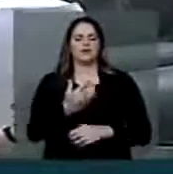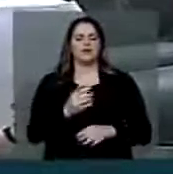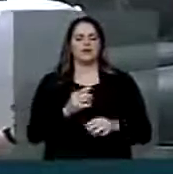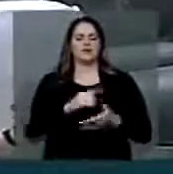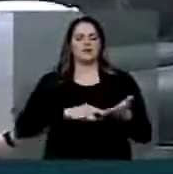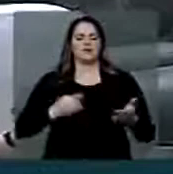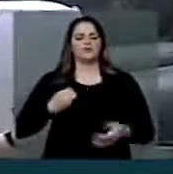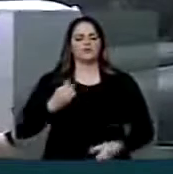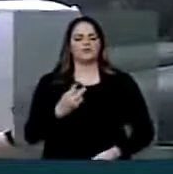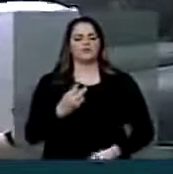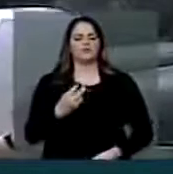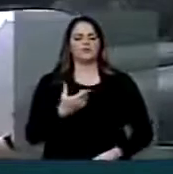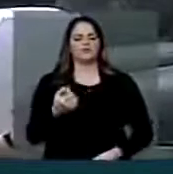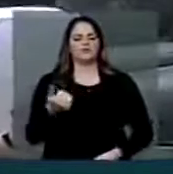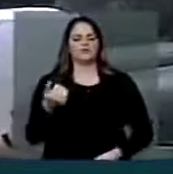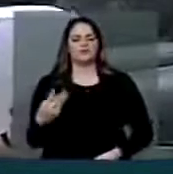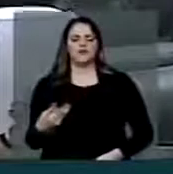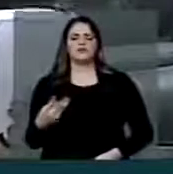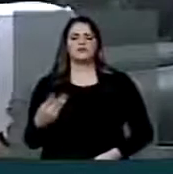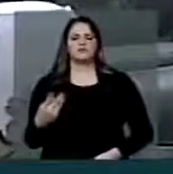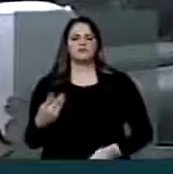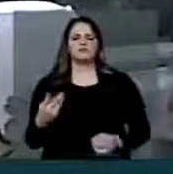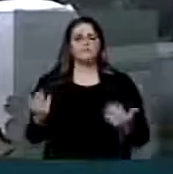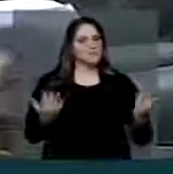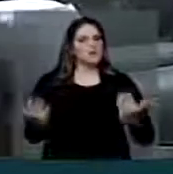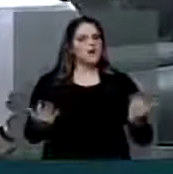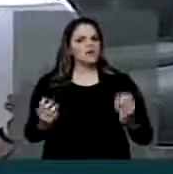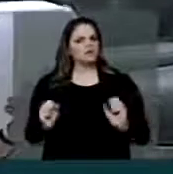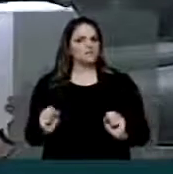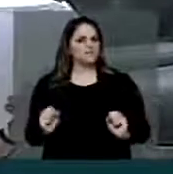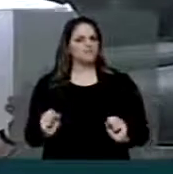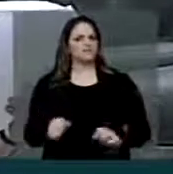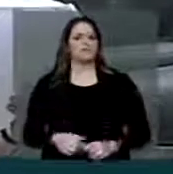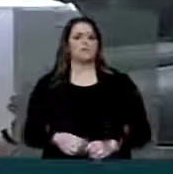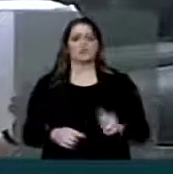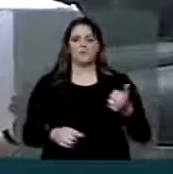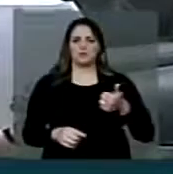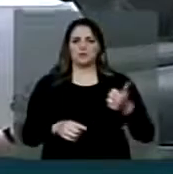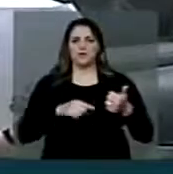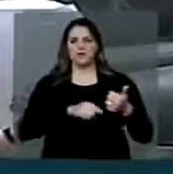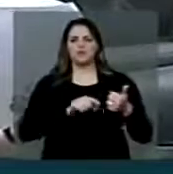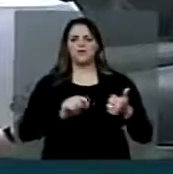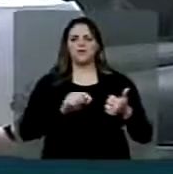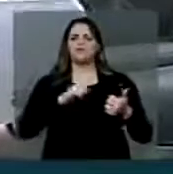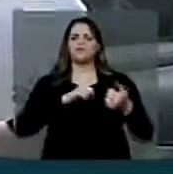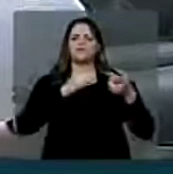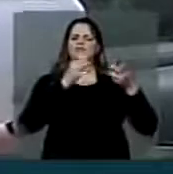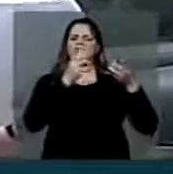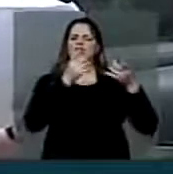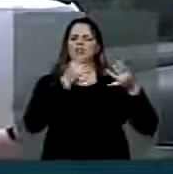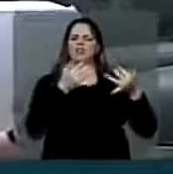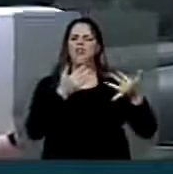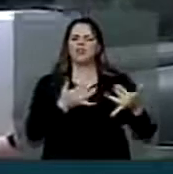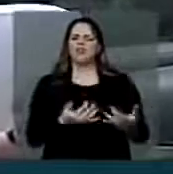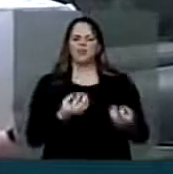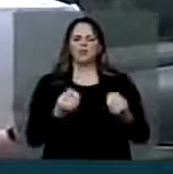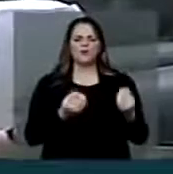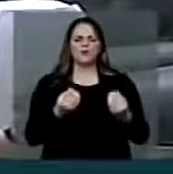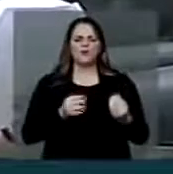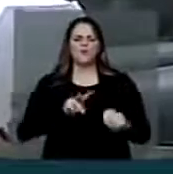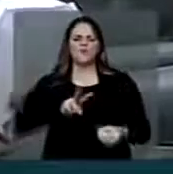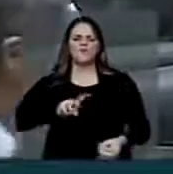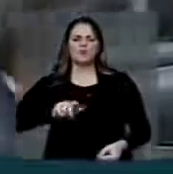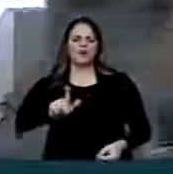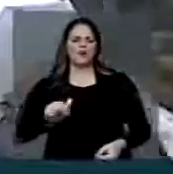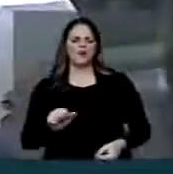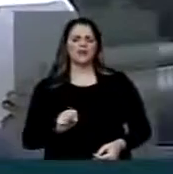de 2013, ora questionada. No primeiro caso, há um quadro detalhado de distribuição das vagas